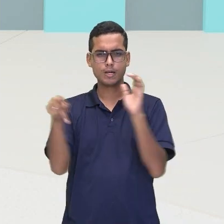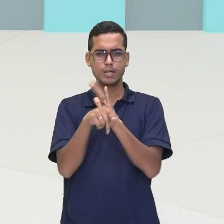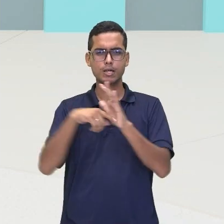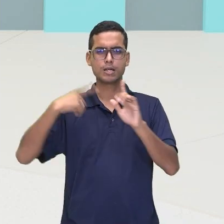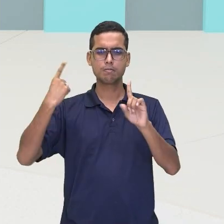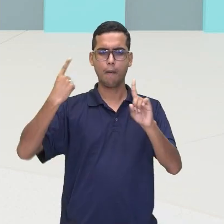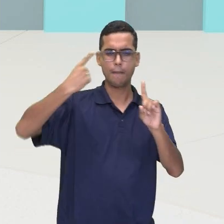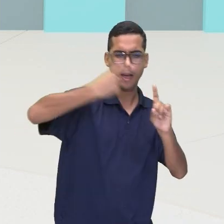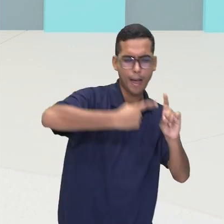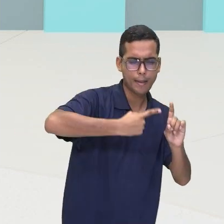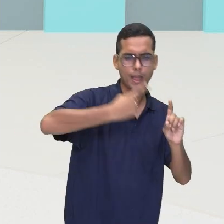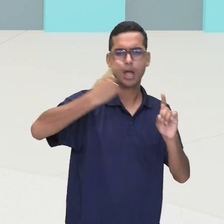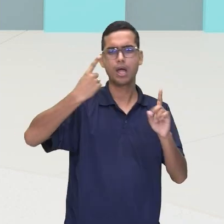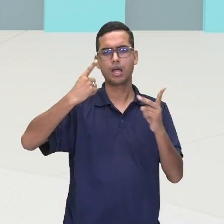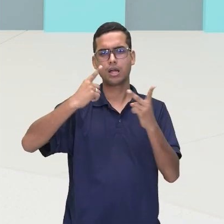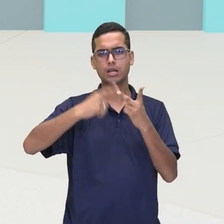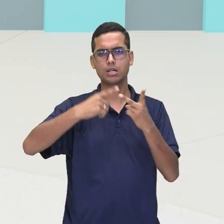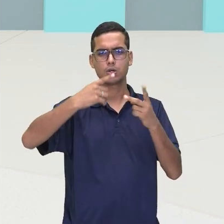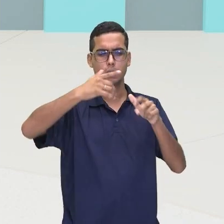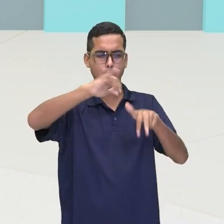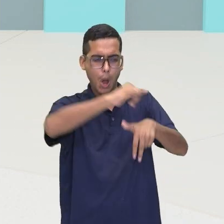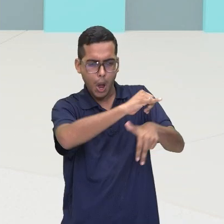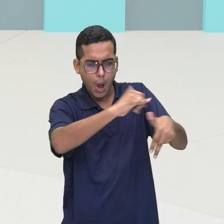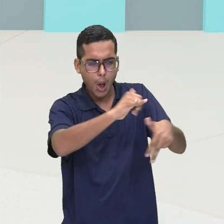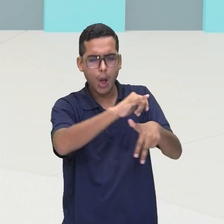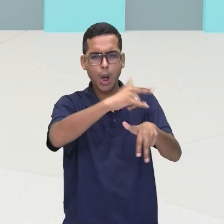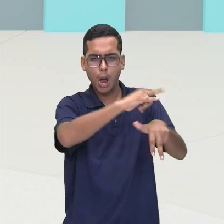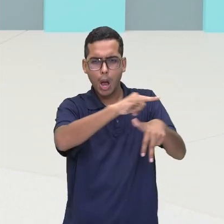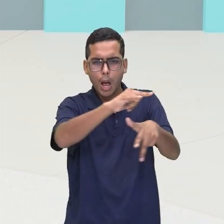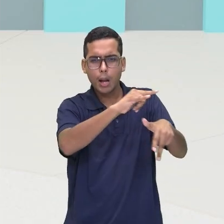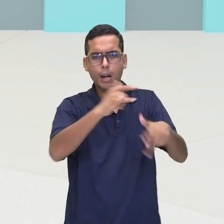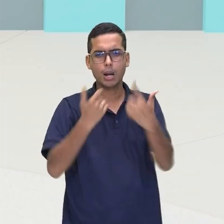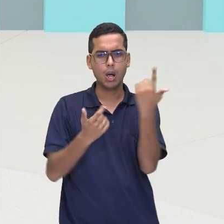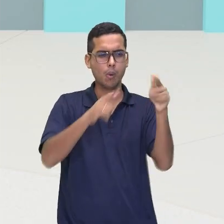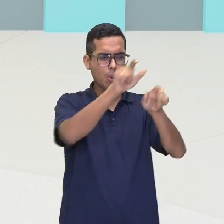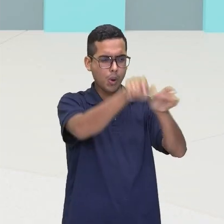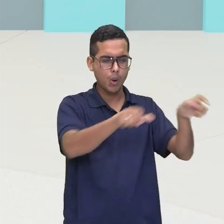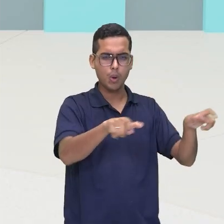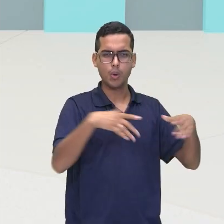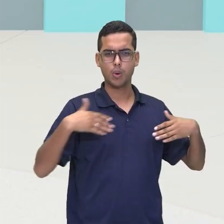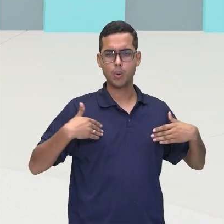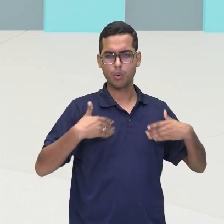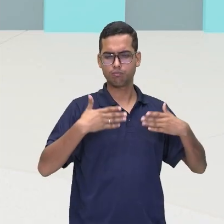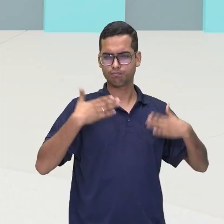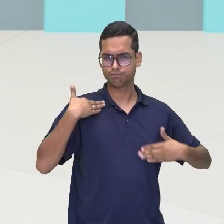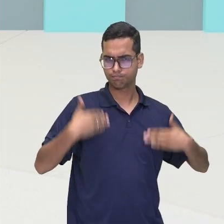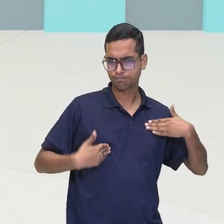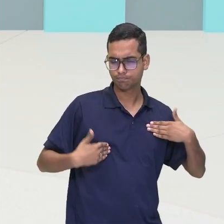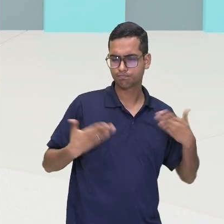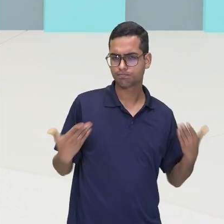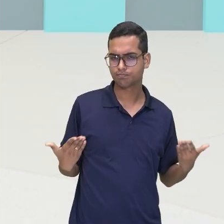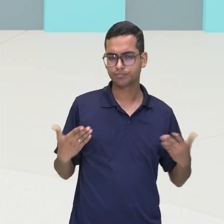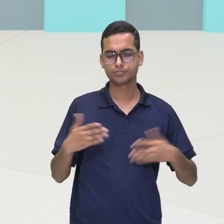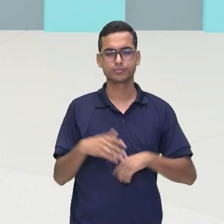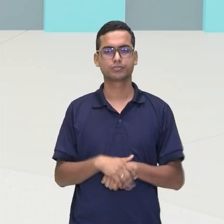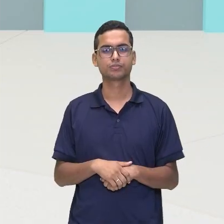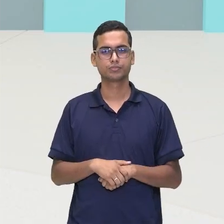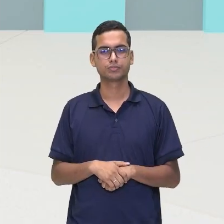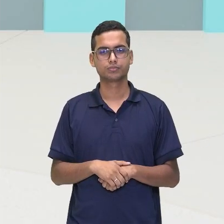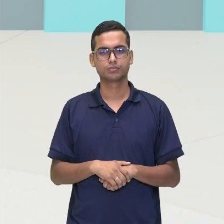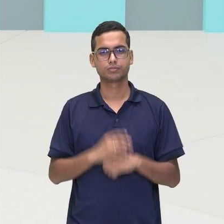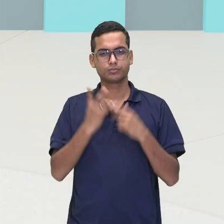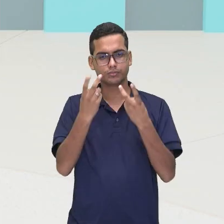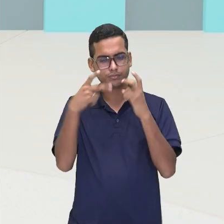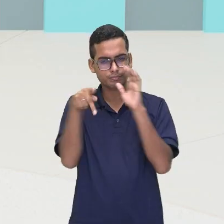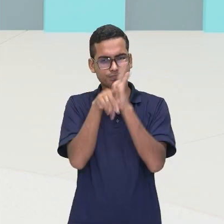São os padrões. Aquilo que talvez vai te prendendo e você vai se fechando e